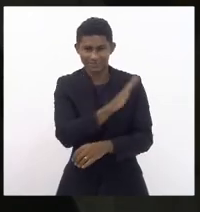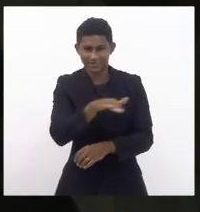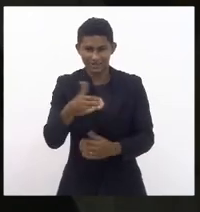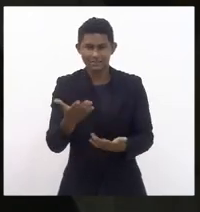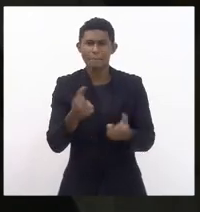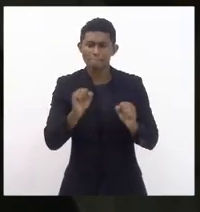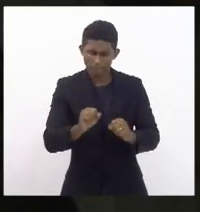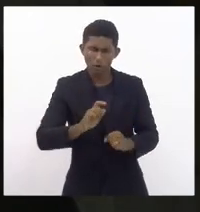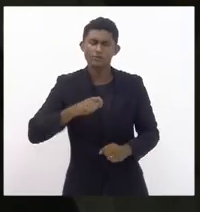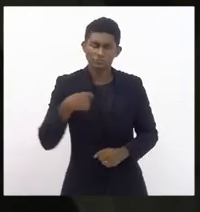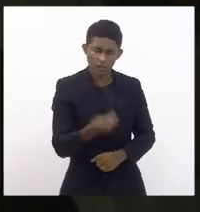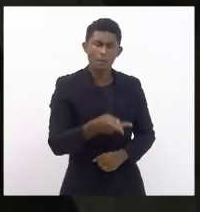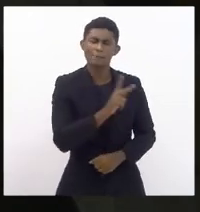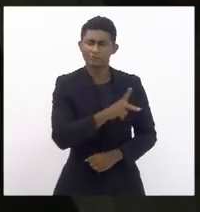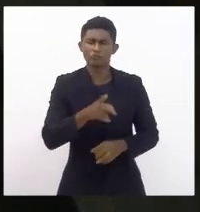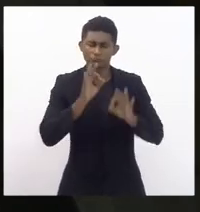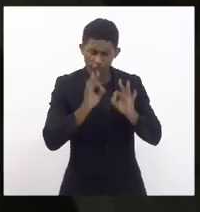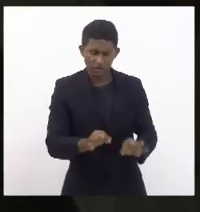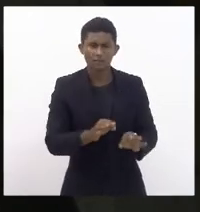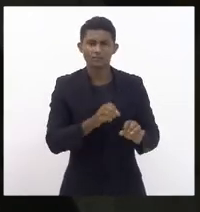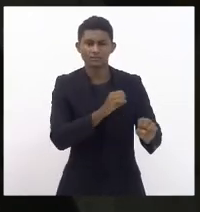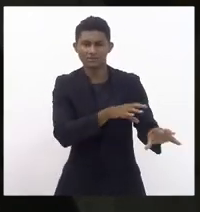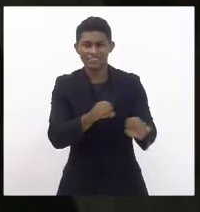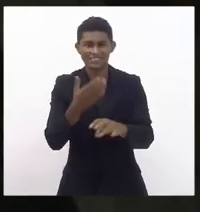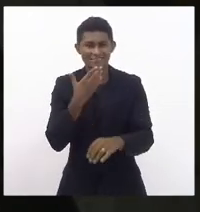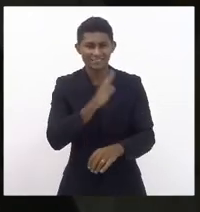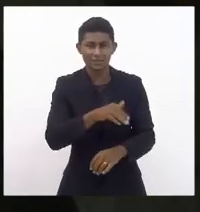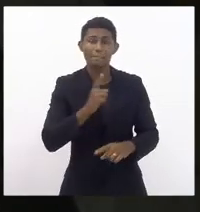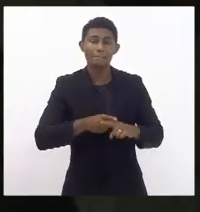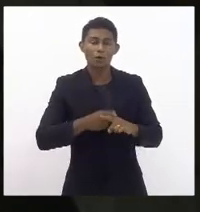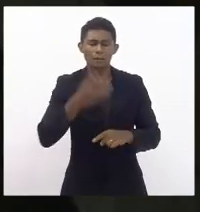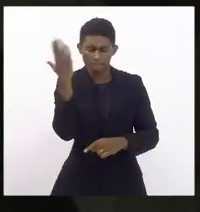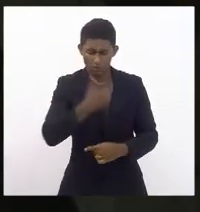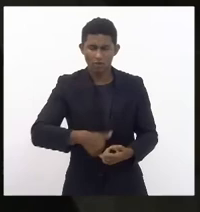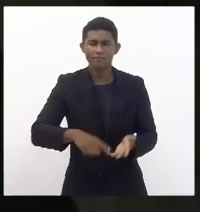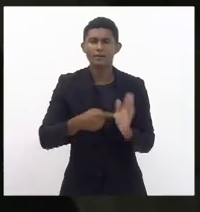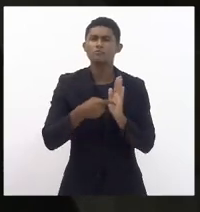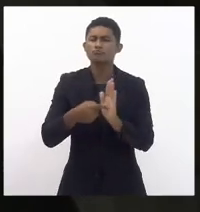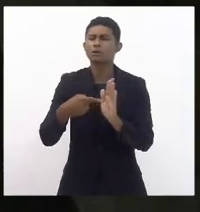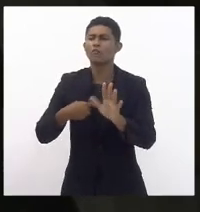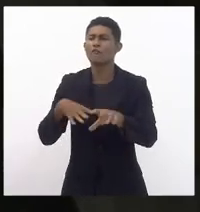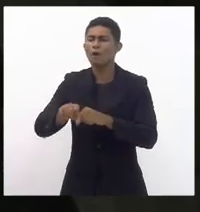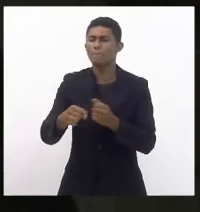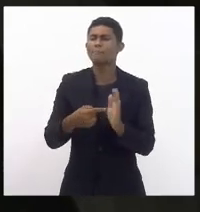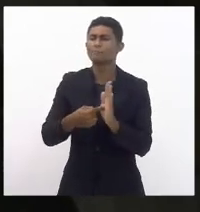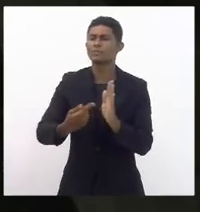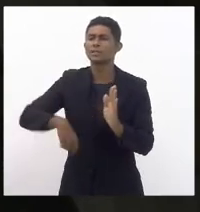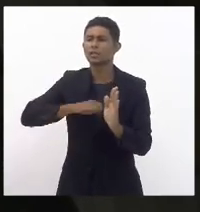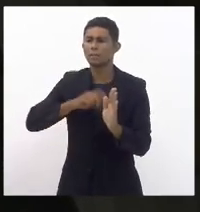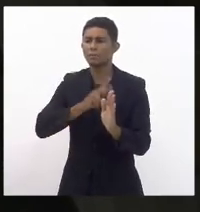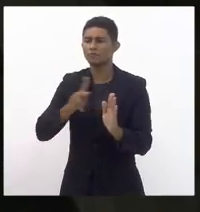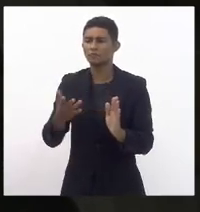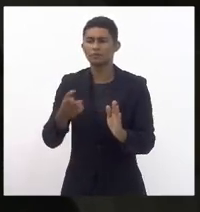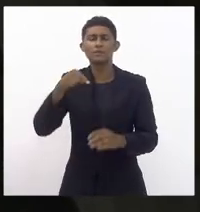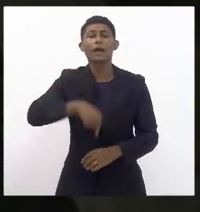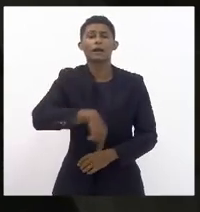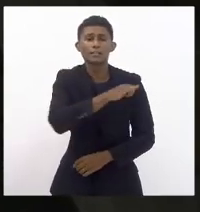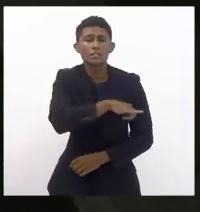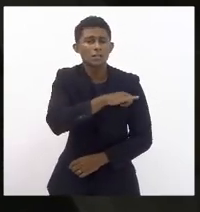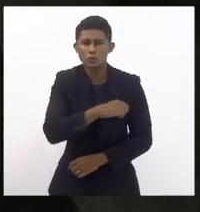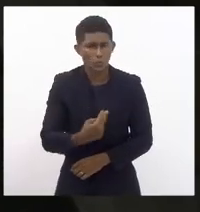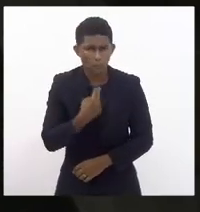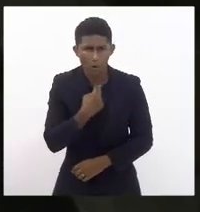reconheci o professor de Educação Infantil se comprovarem a devida formação exigida em lei que isso não pode acontecer no nosso querido